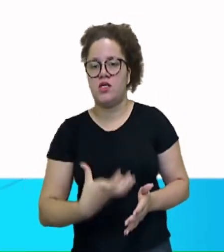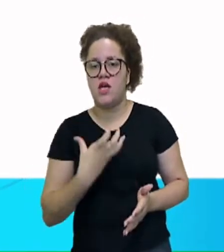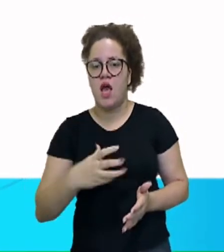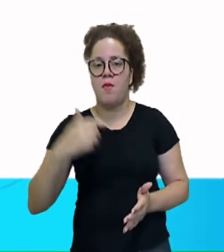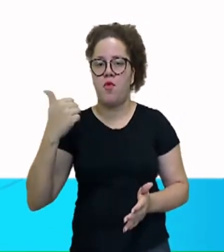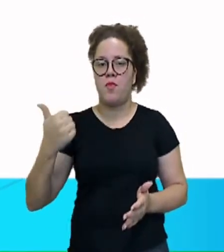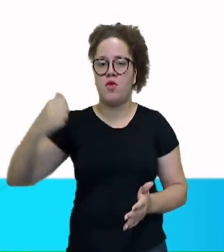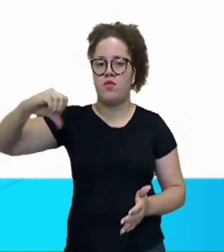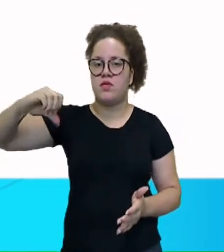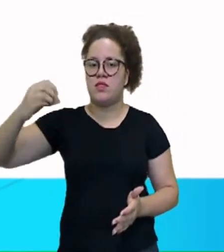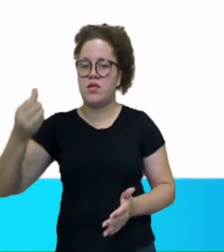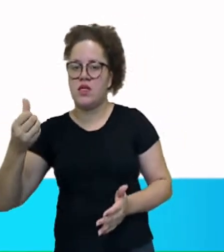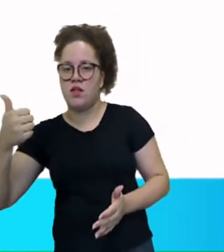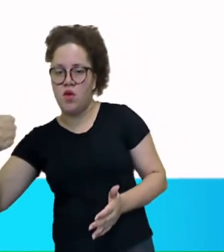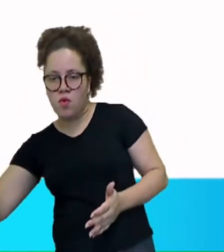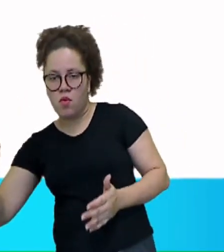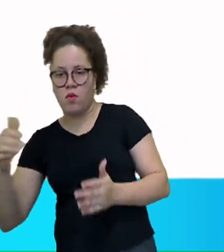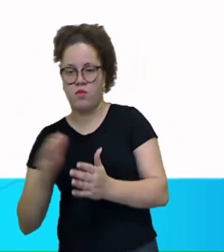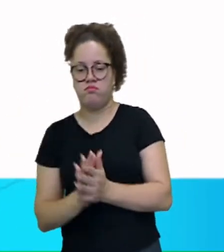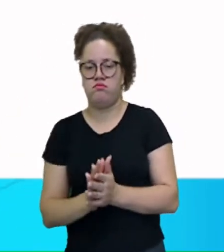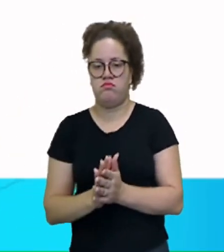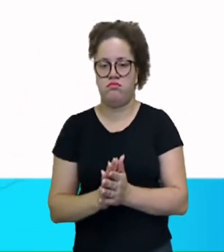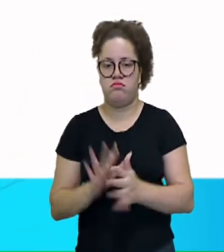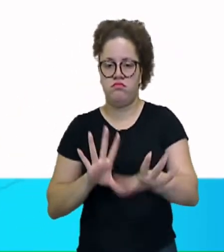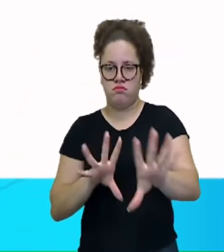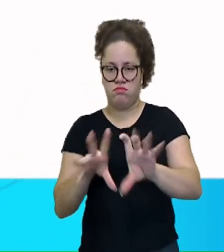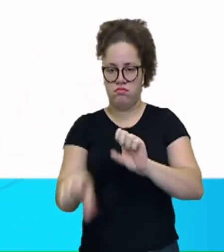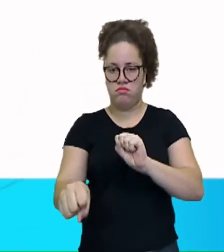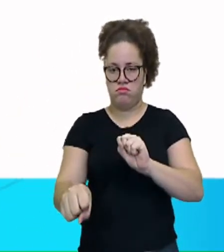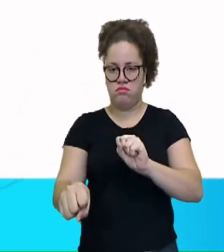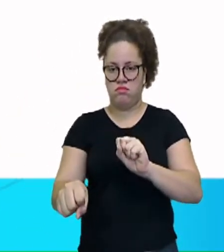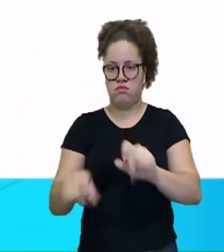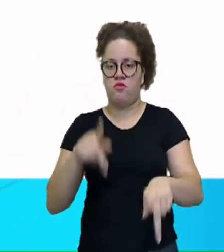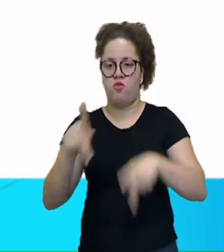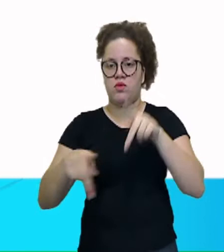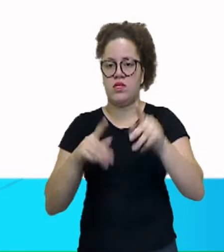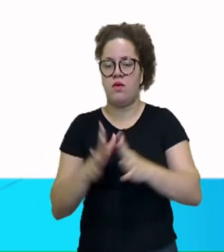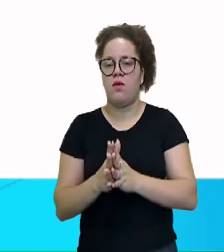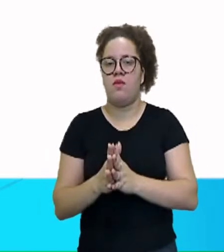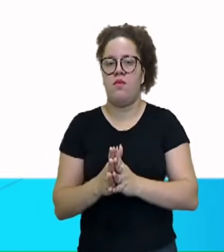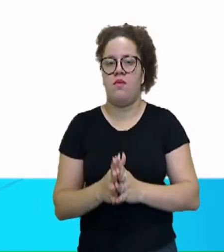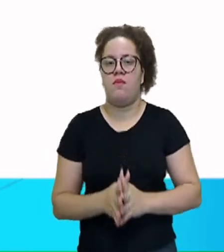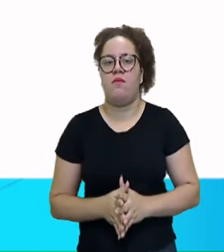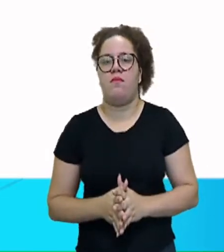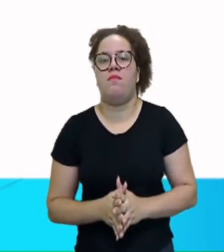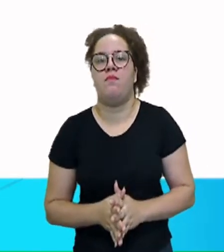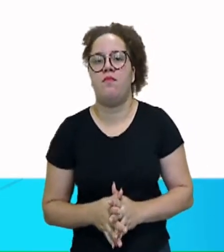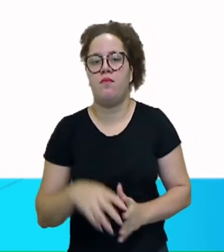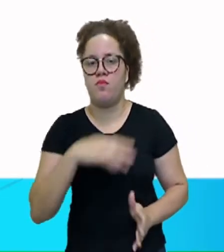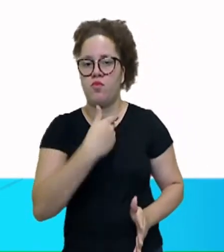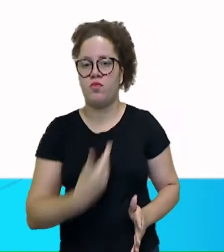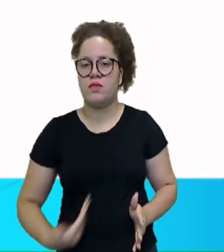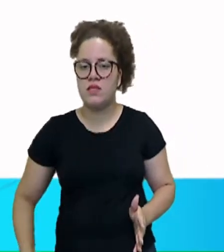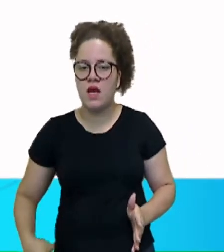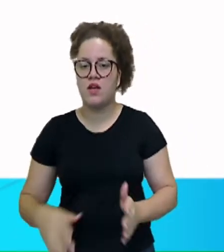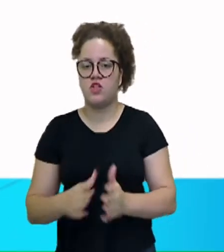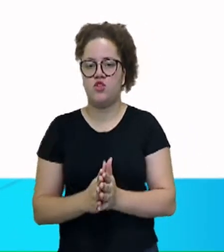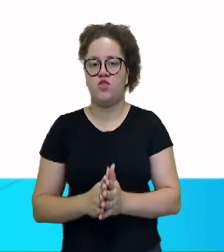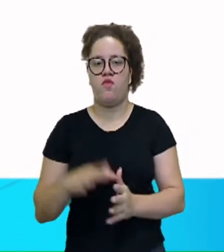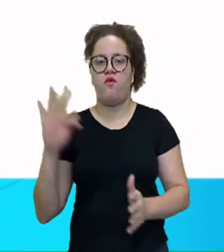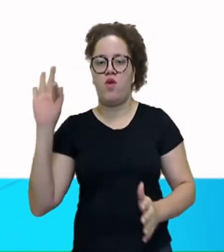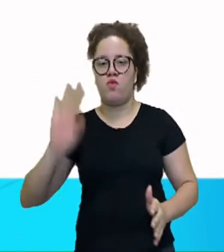1961. Ele formou-se em publicidade pela Fundação Armando Álvares Penteado, a FAAP, em São Paulo,